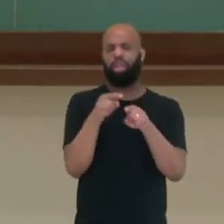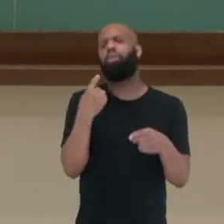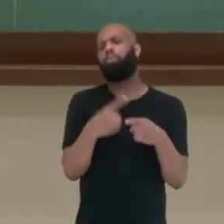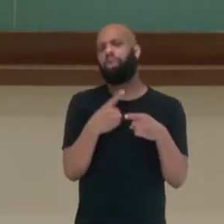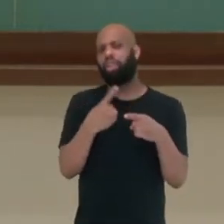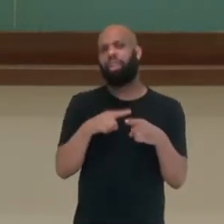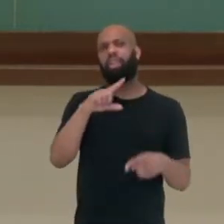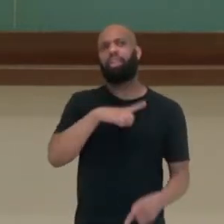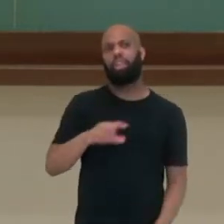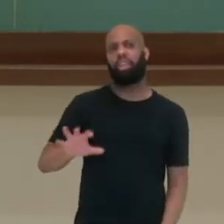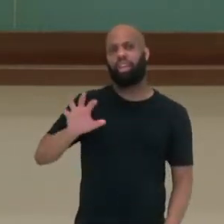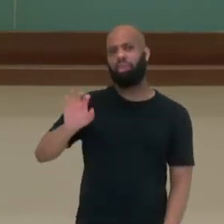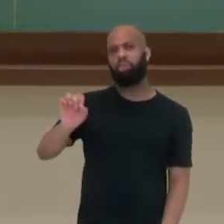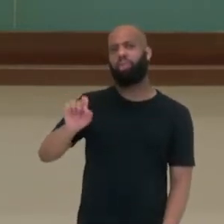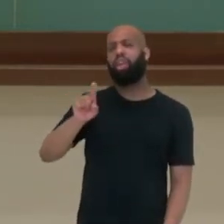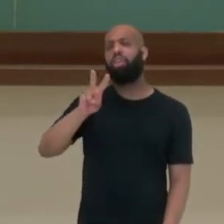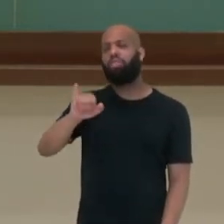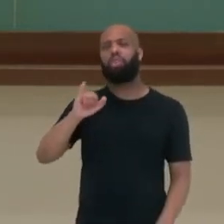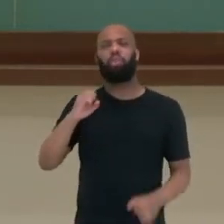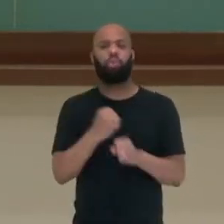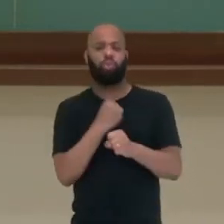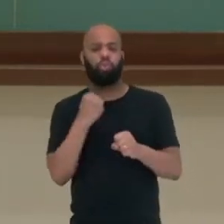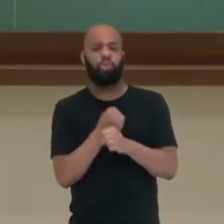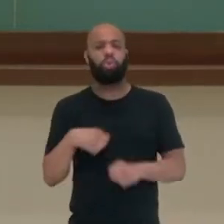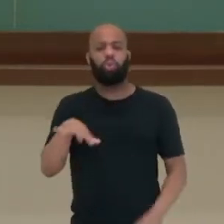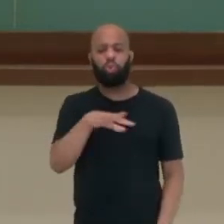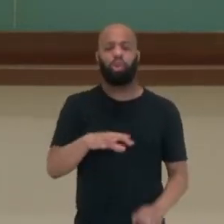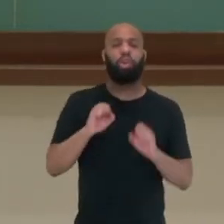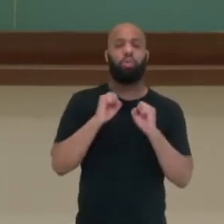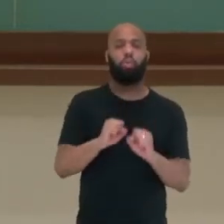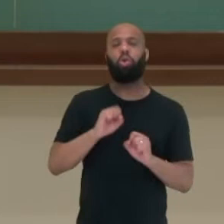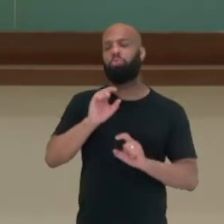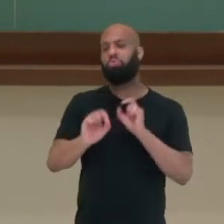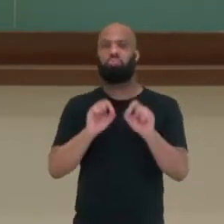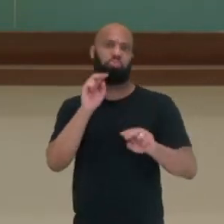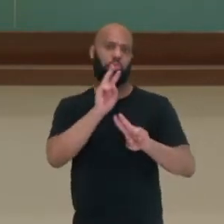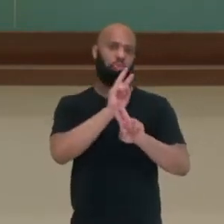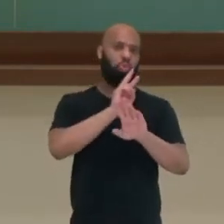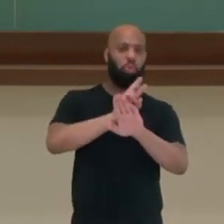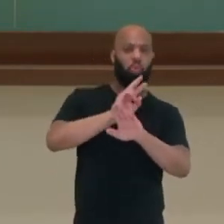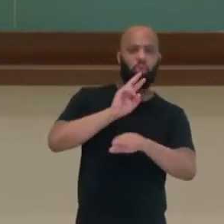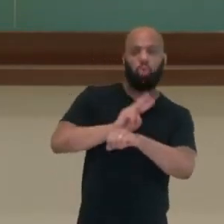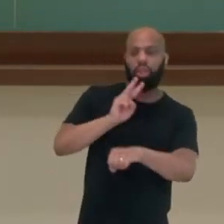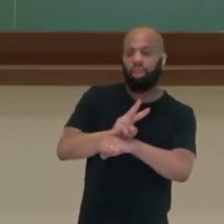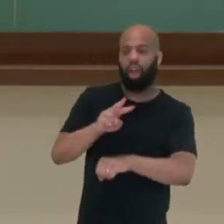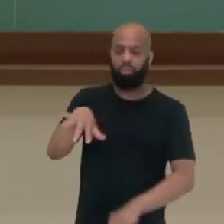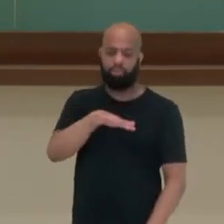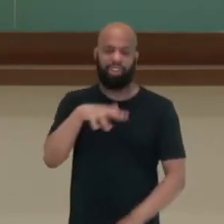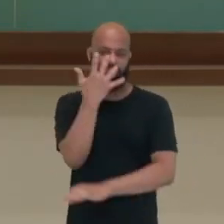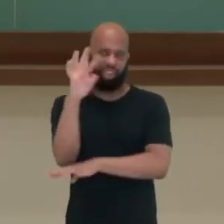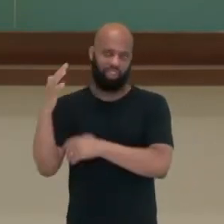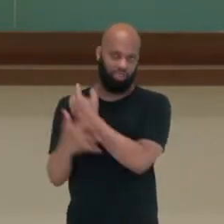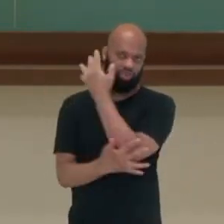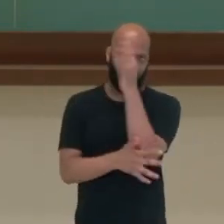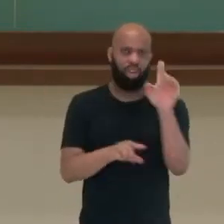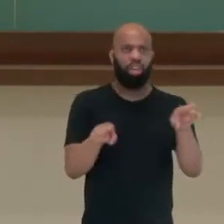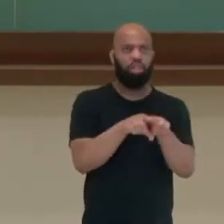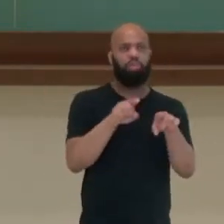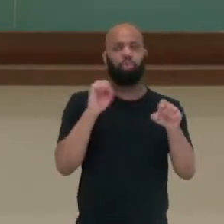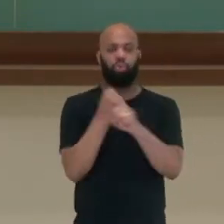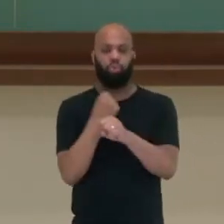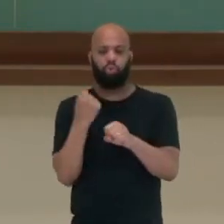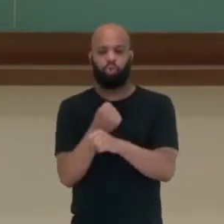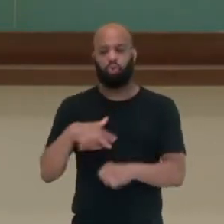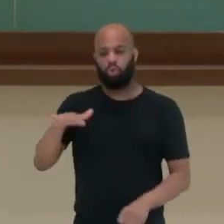repente esta obra vai ser construída num lugar que pode vir a ser uma preservação ambiental, ou de repente construída num lugar onde